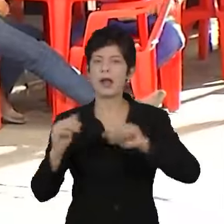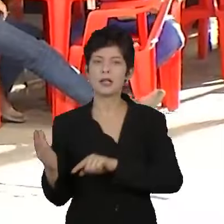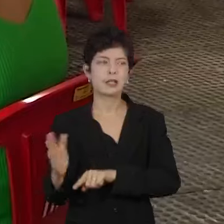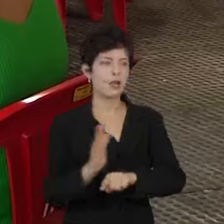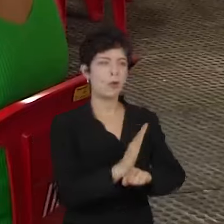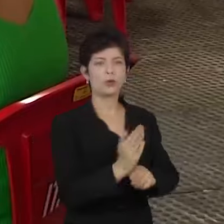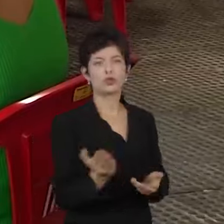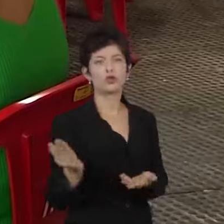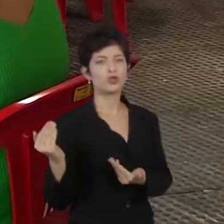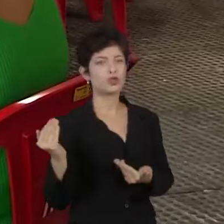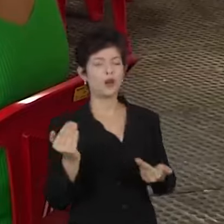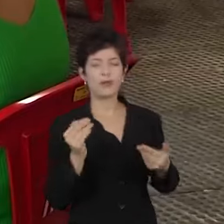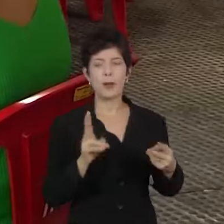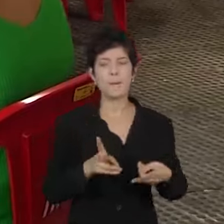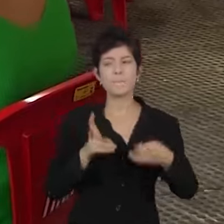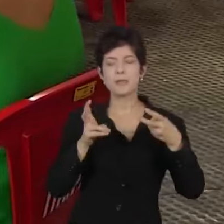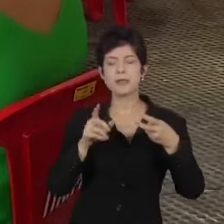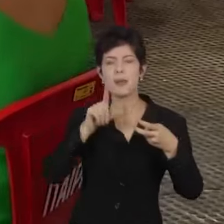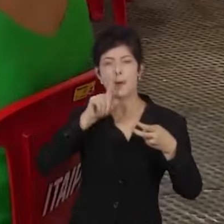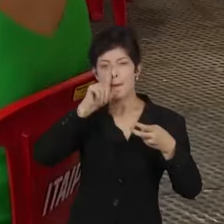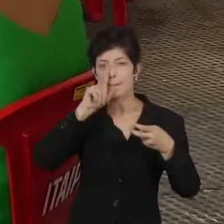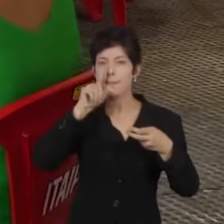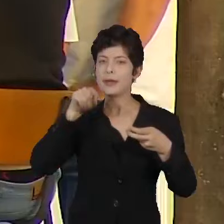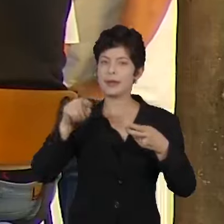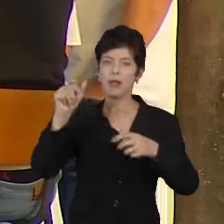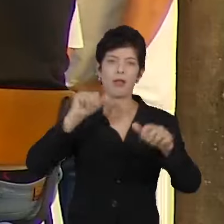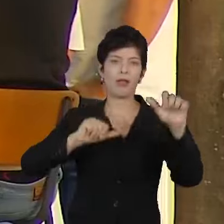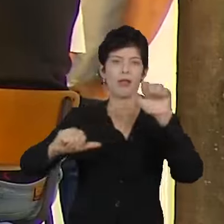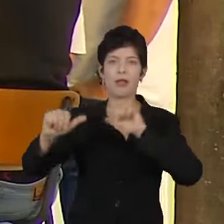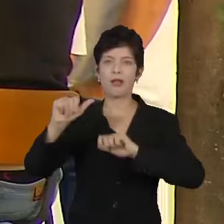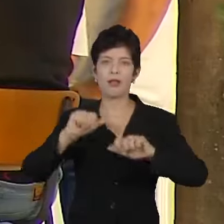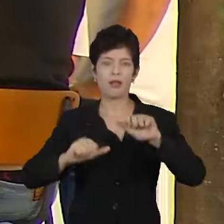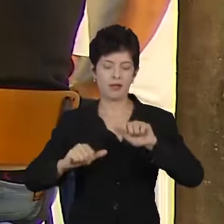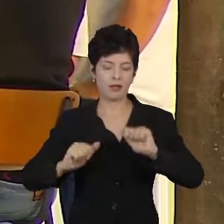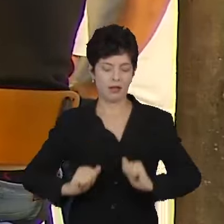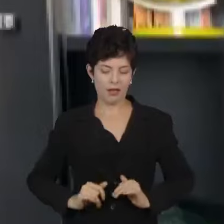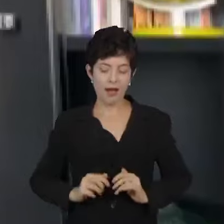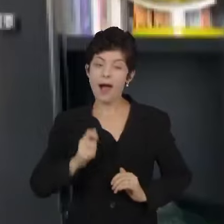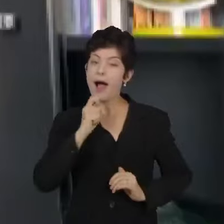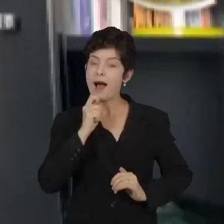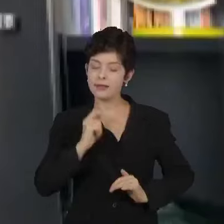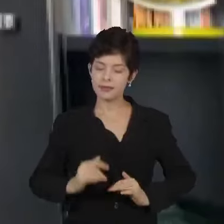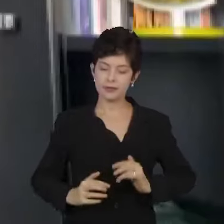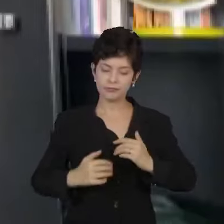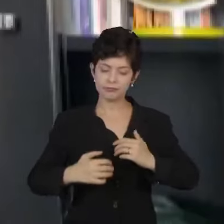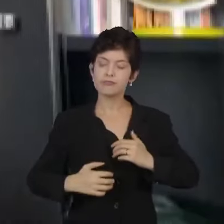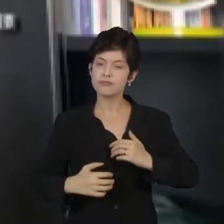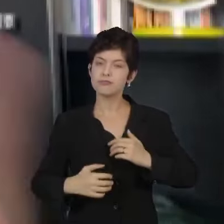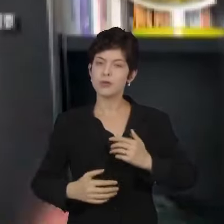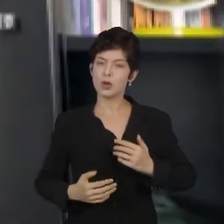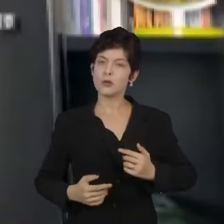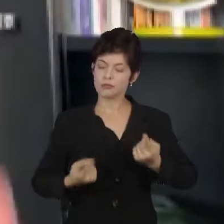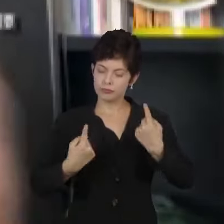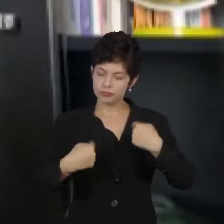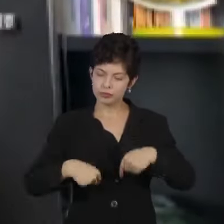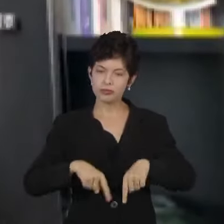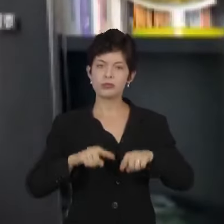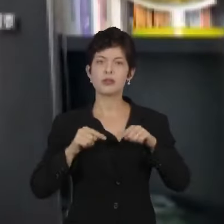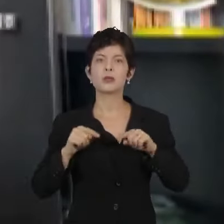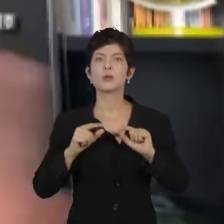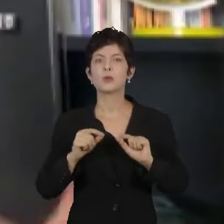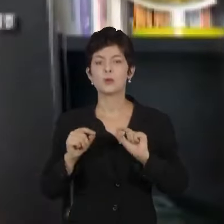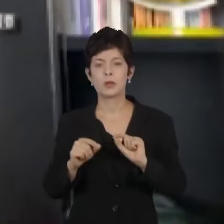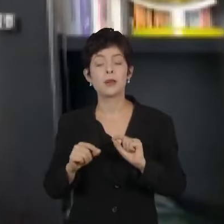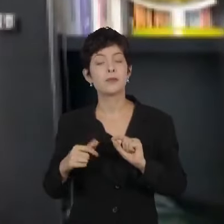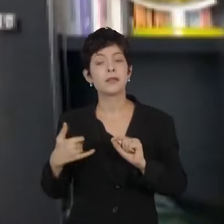adolescentes a perceberem o risco do consumo num organismo em formação isso vai potencializar uma